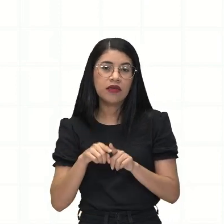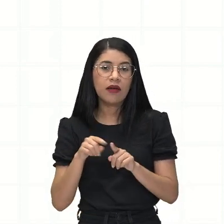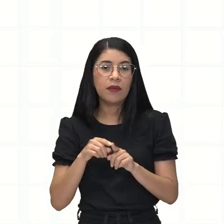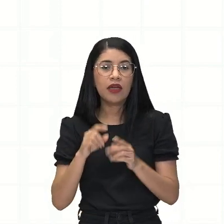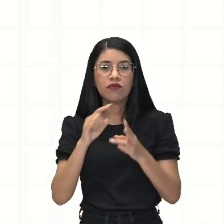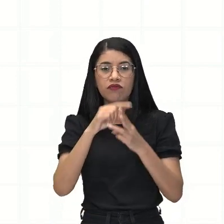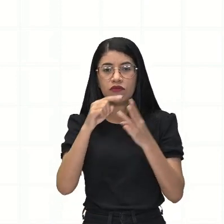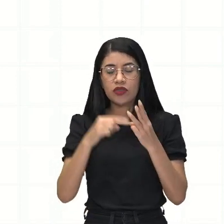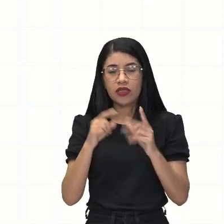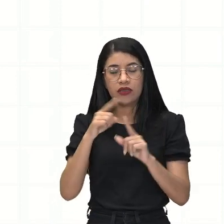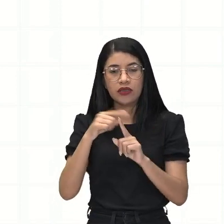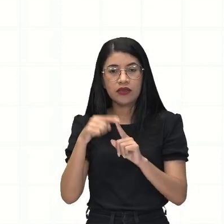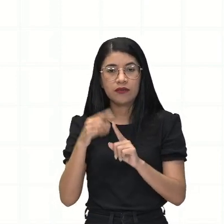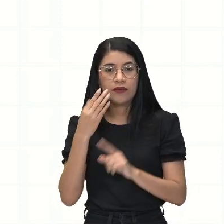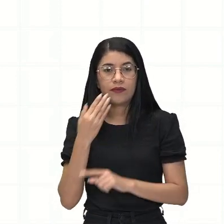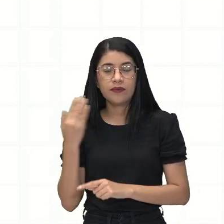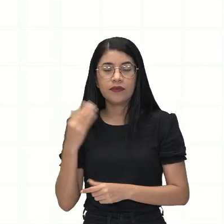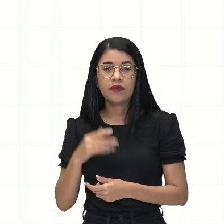Culex,